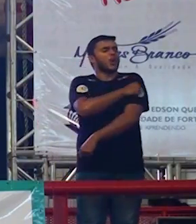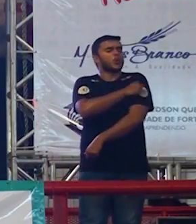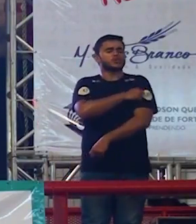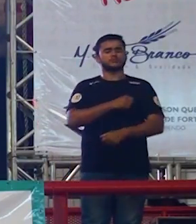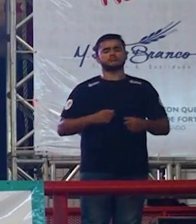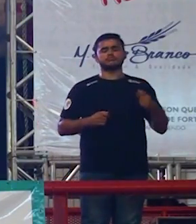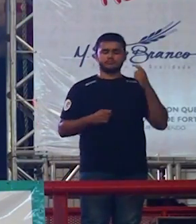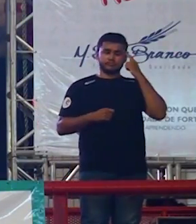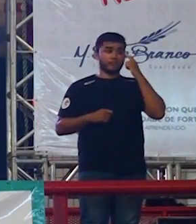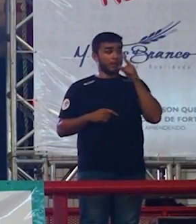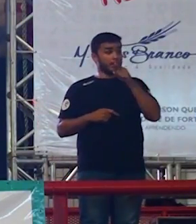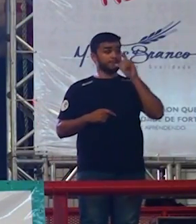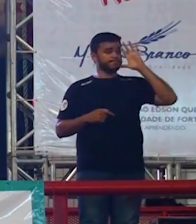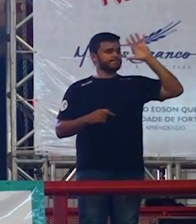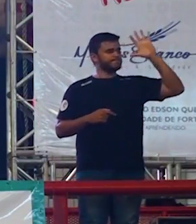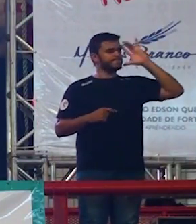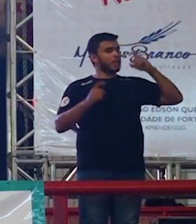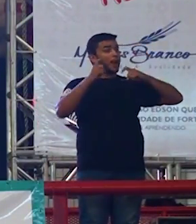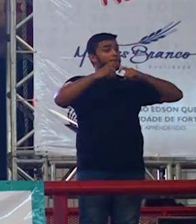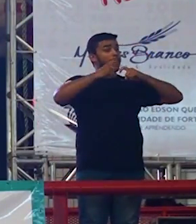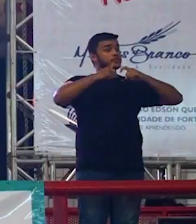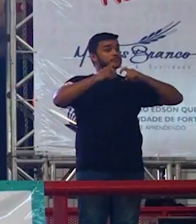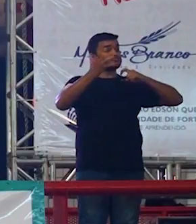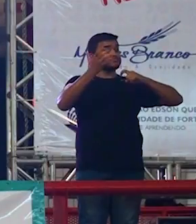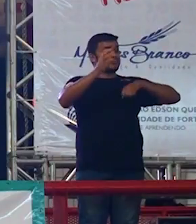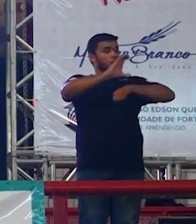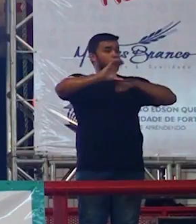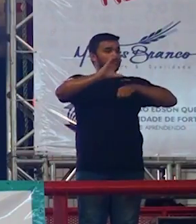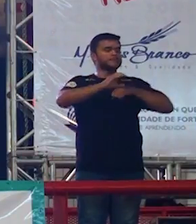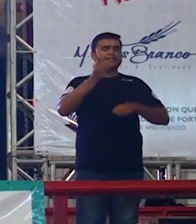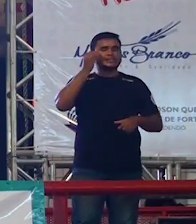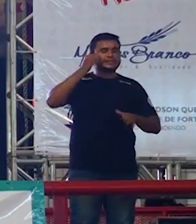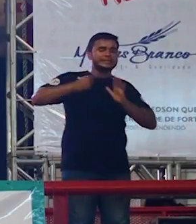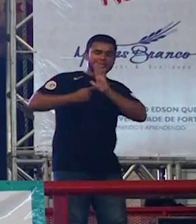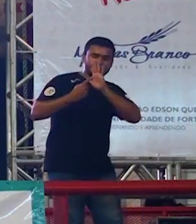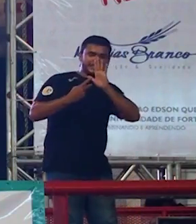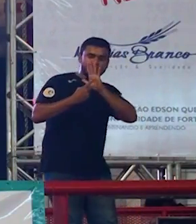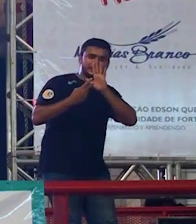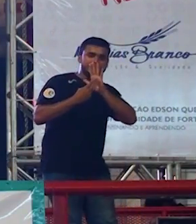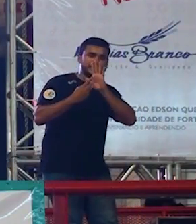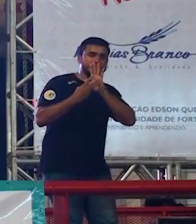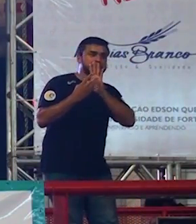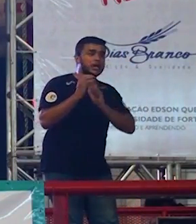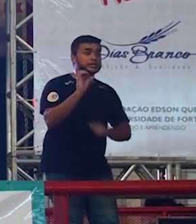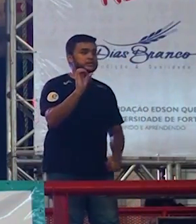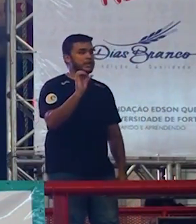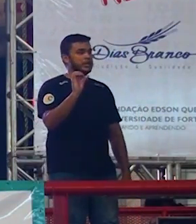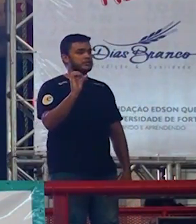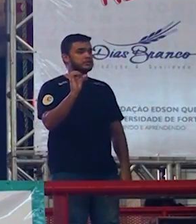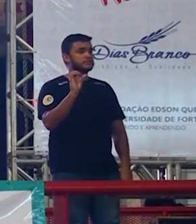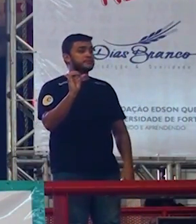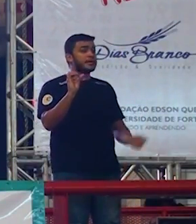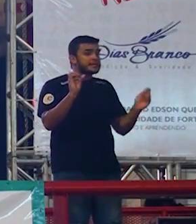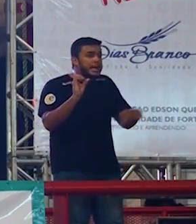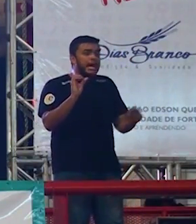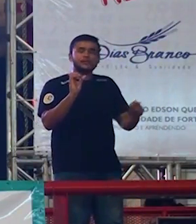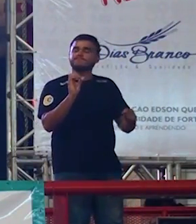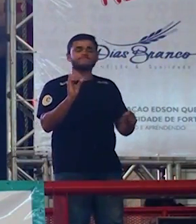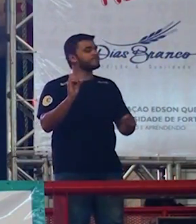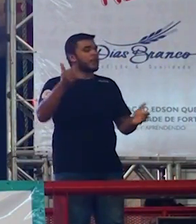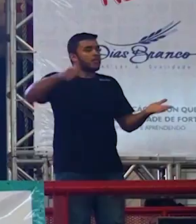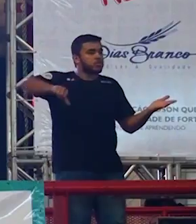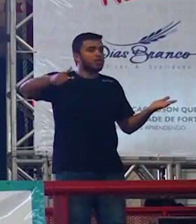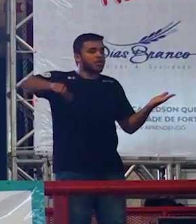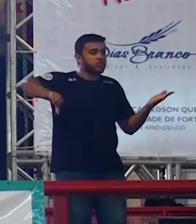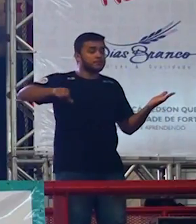sonho dele era passar em medicina. Ele passou mais de 6 anos tentando. E ele era muito amigo meu, foi meu aluno durante